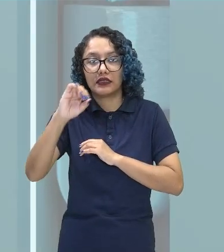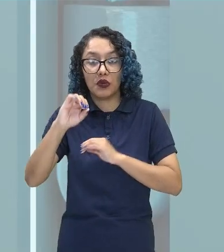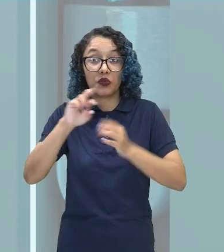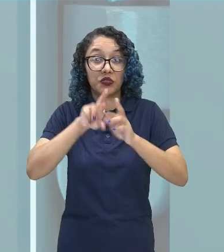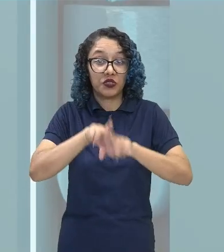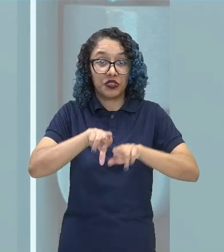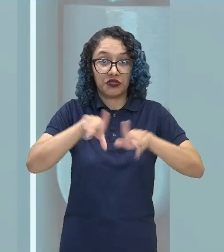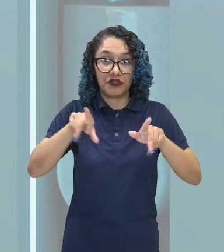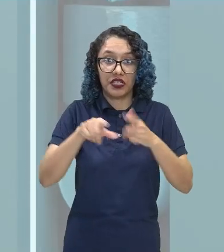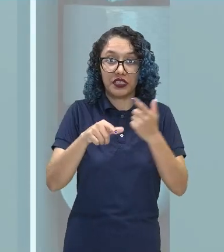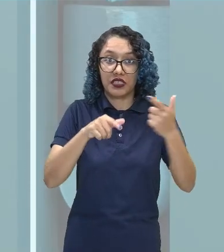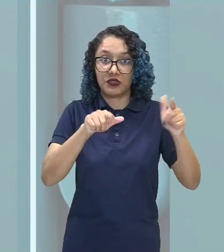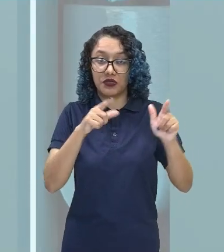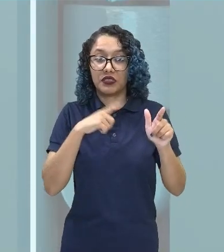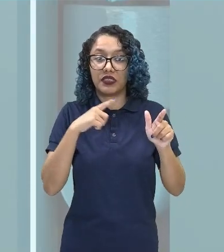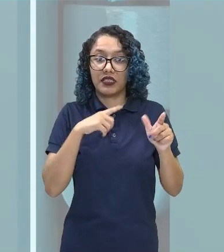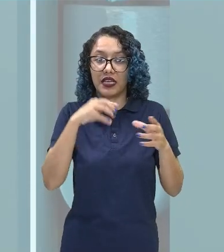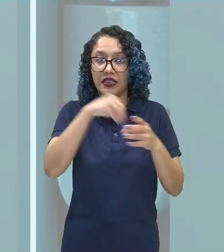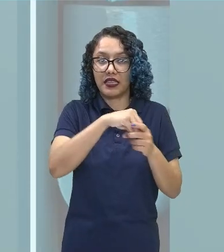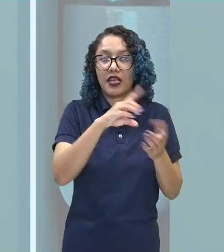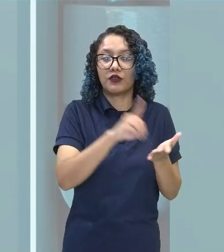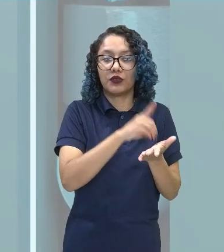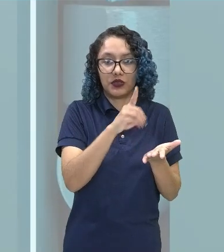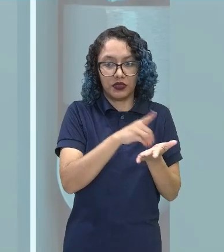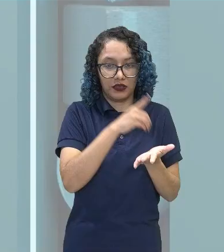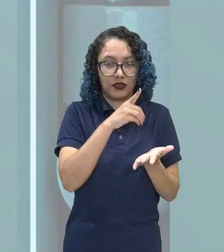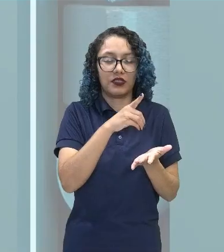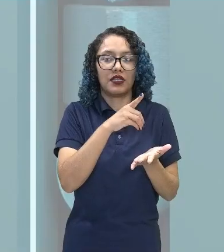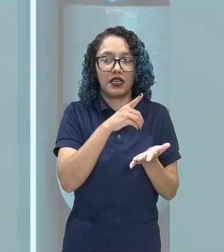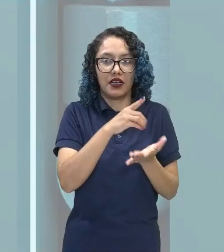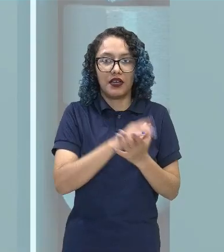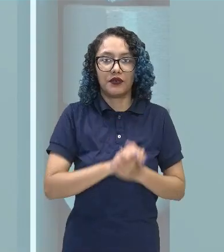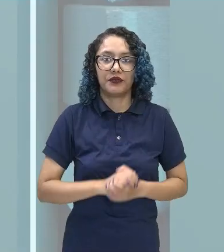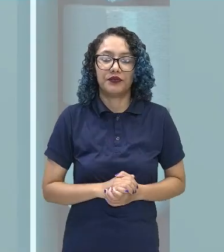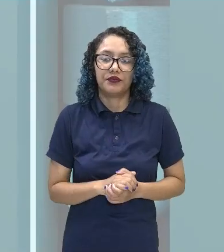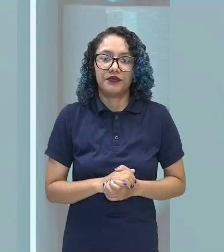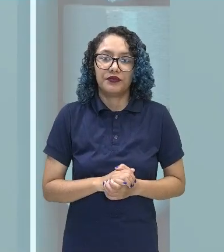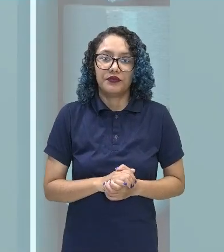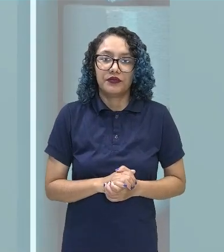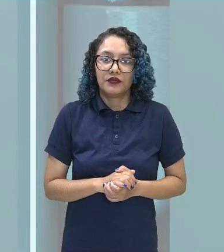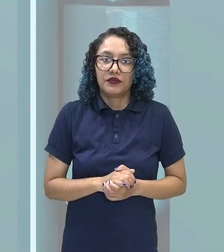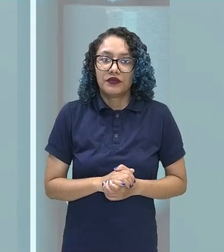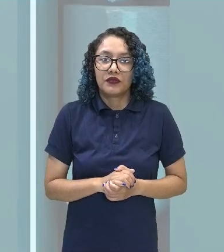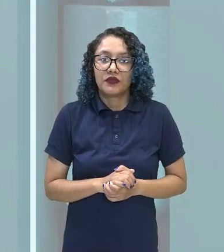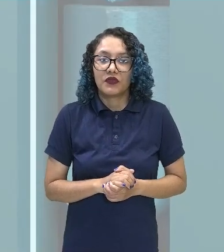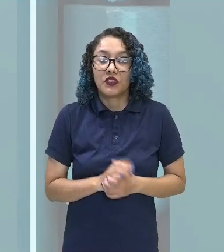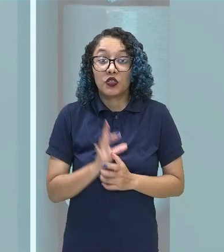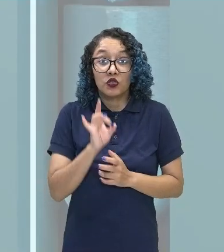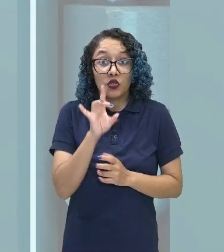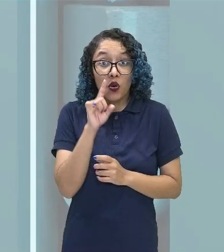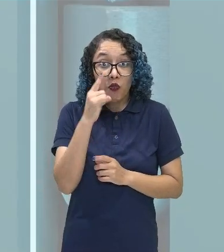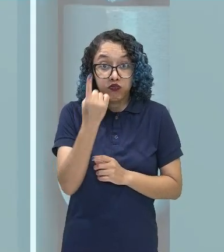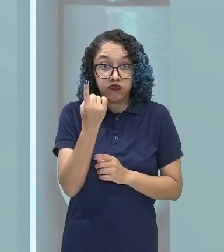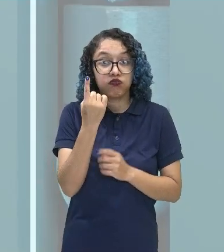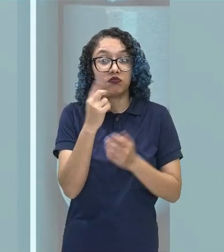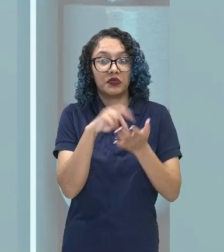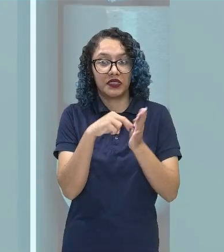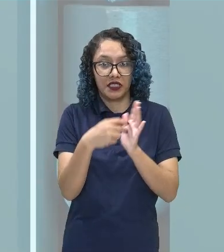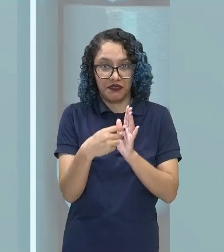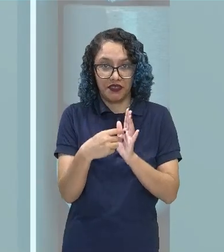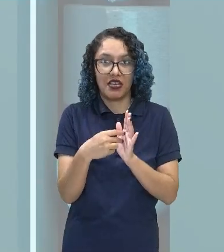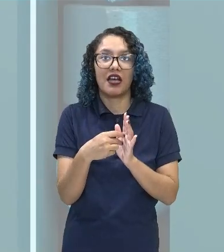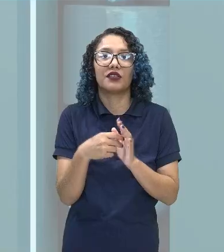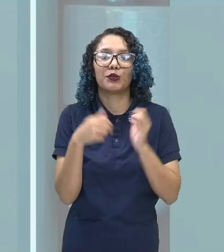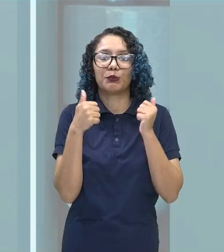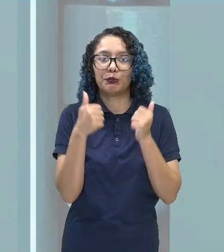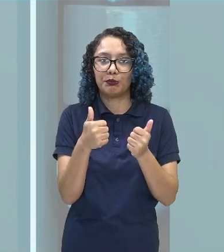nós vimos lá no sentido da palavra ligação. Só é uma das que nós vimos lá. Então,